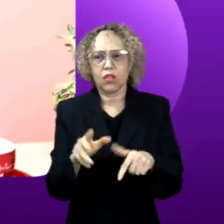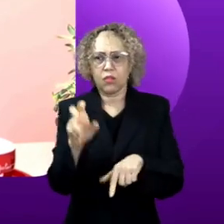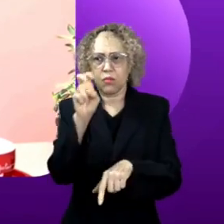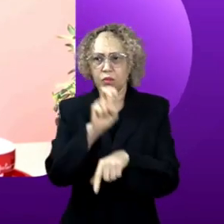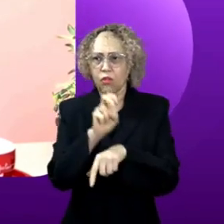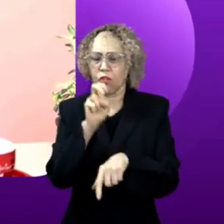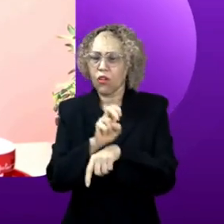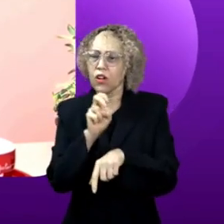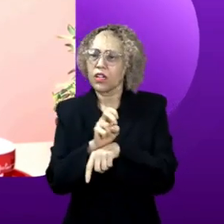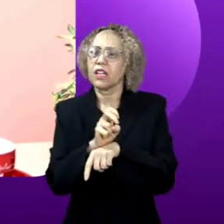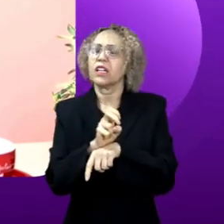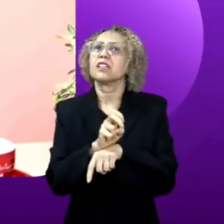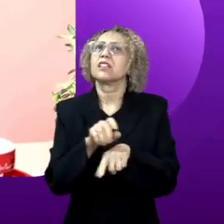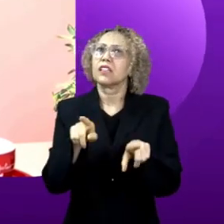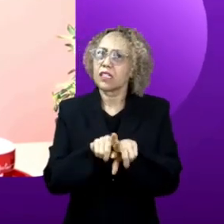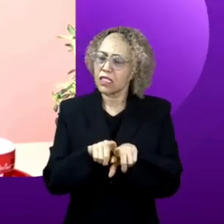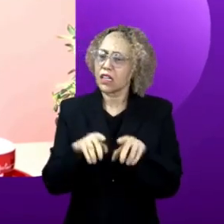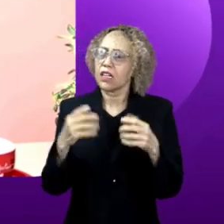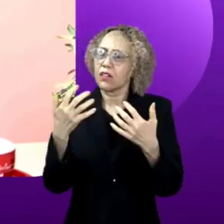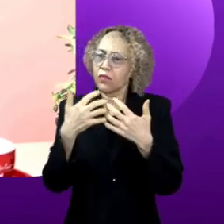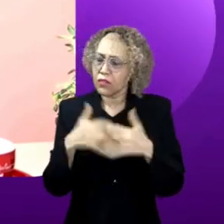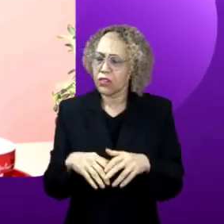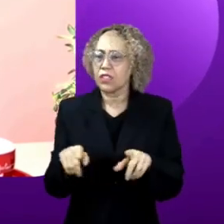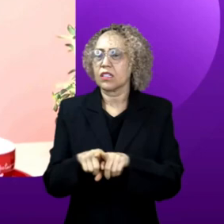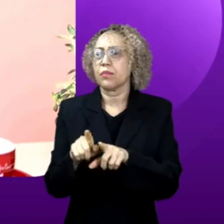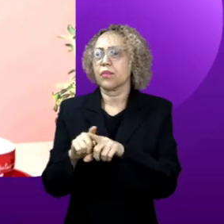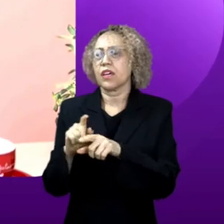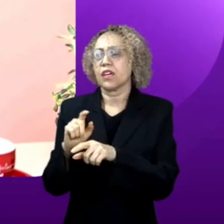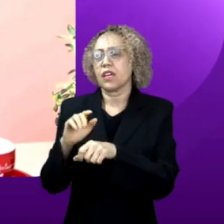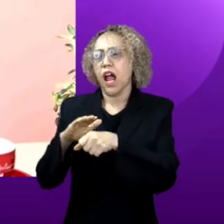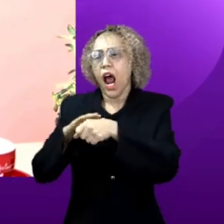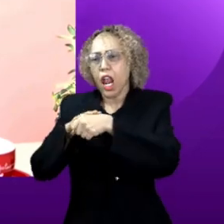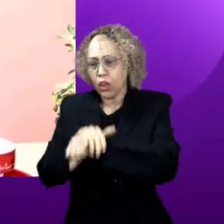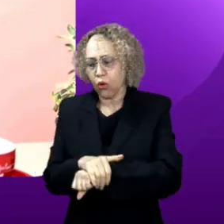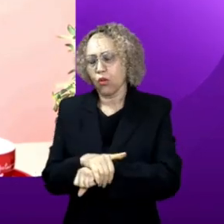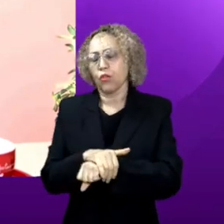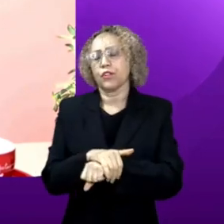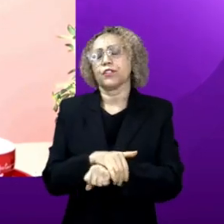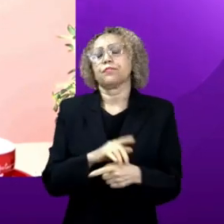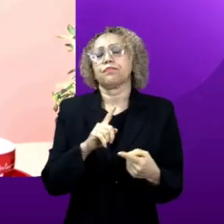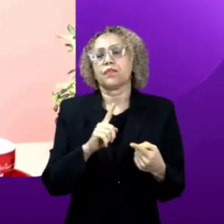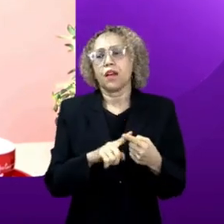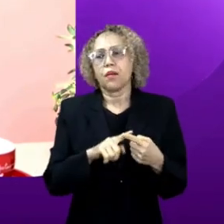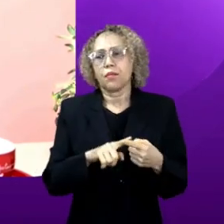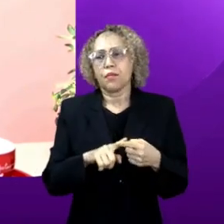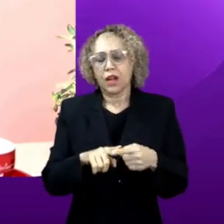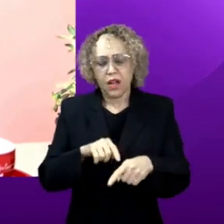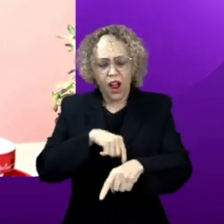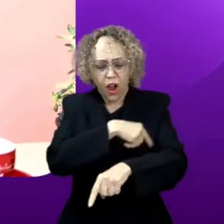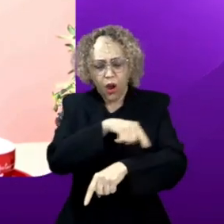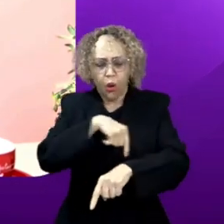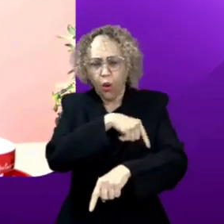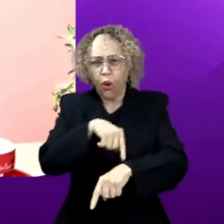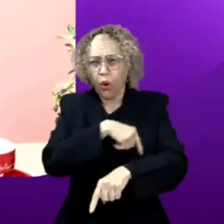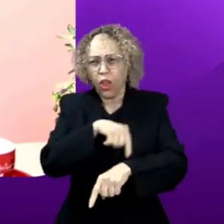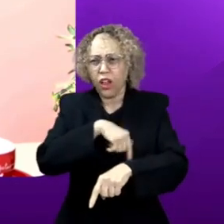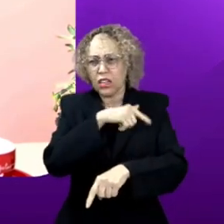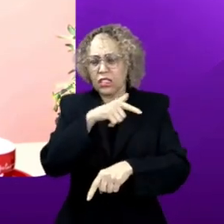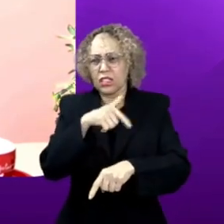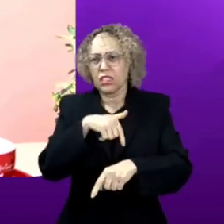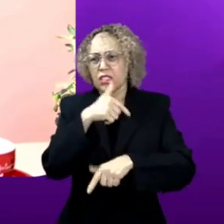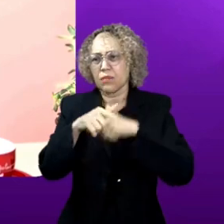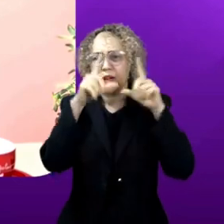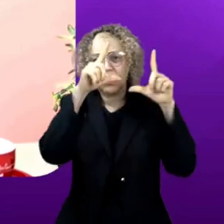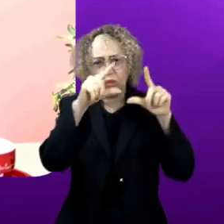creches noturnas, lutar também por flexibilização da jornada de trabalho, para a gente poder pensar em legislações